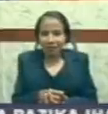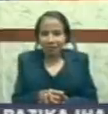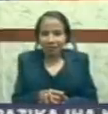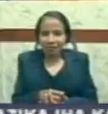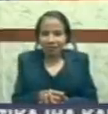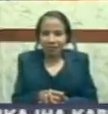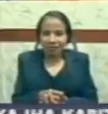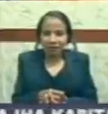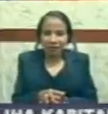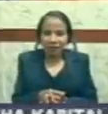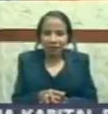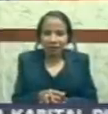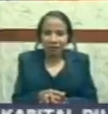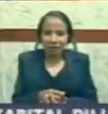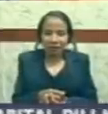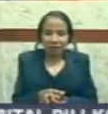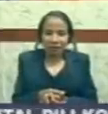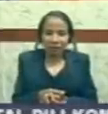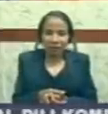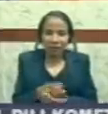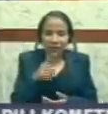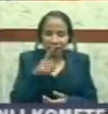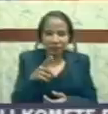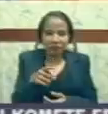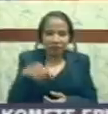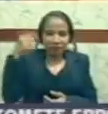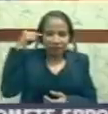5, né, claro, tem uma posição do governo União.